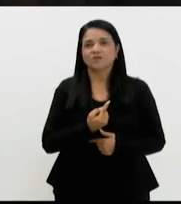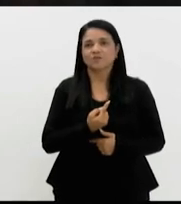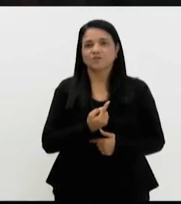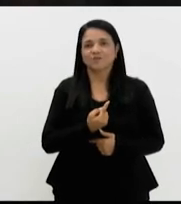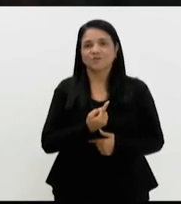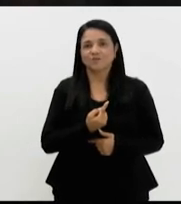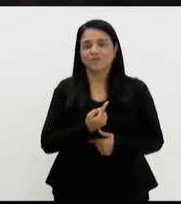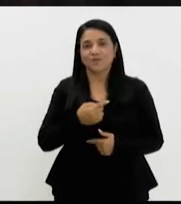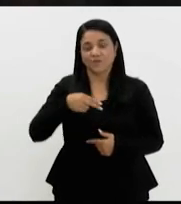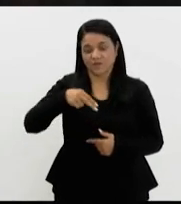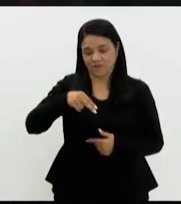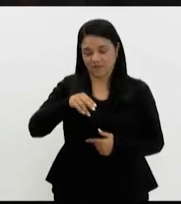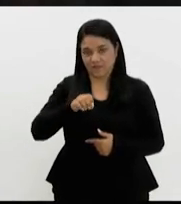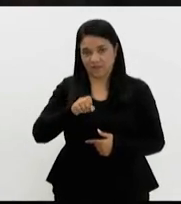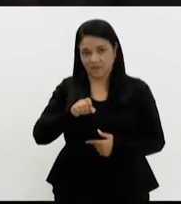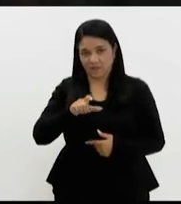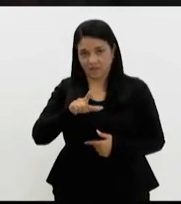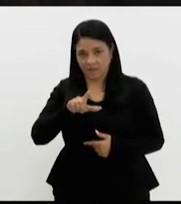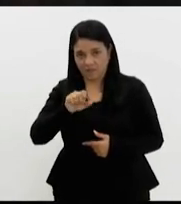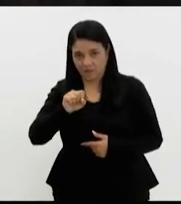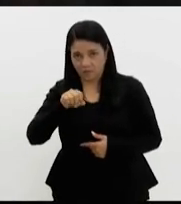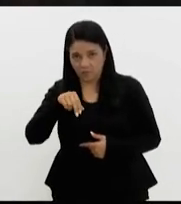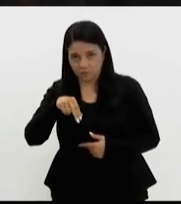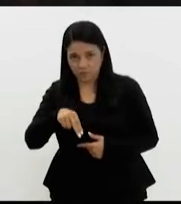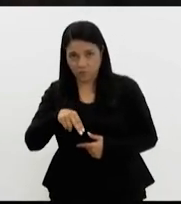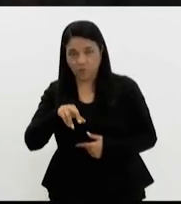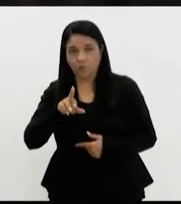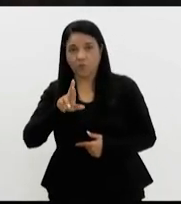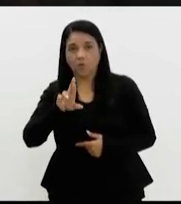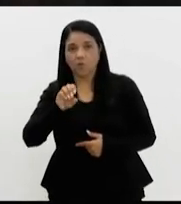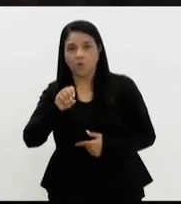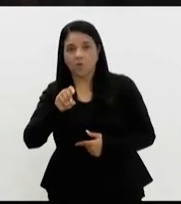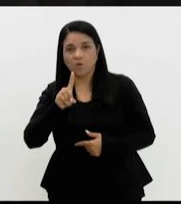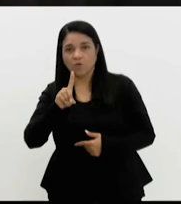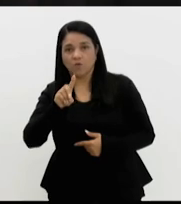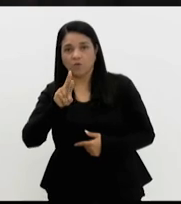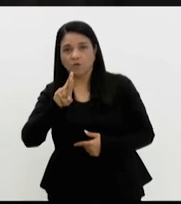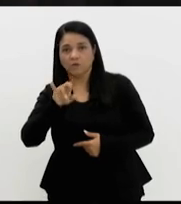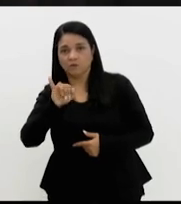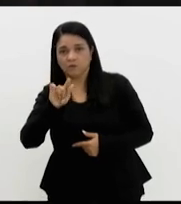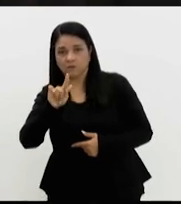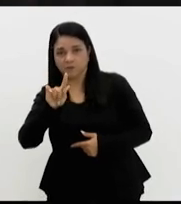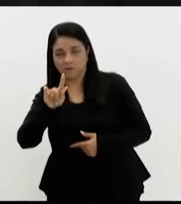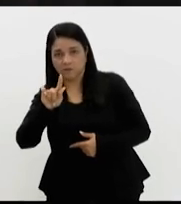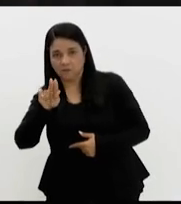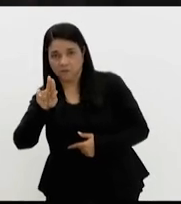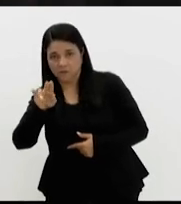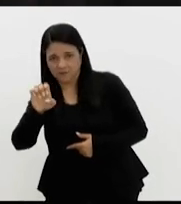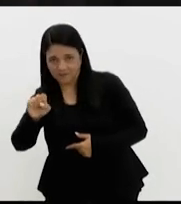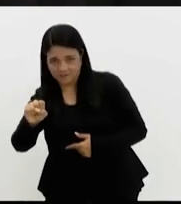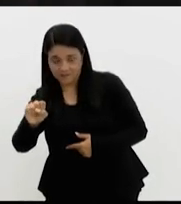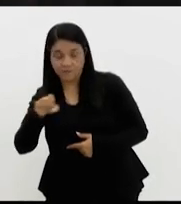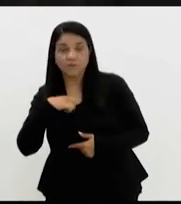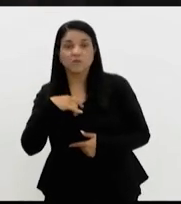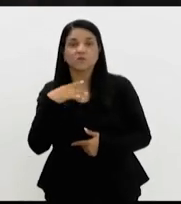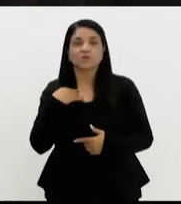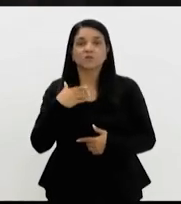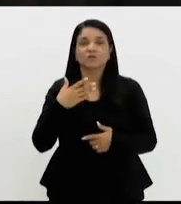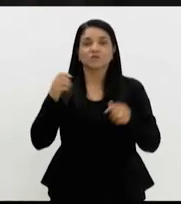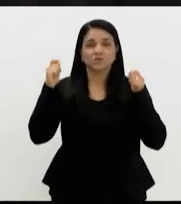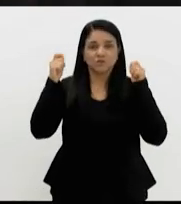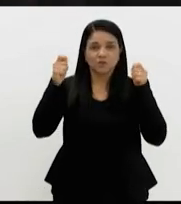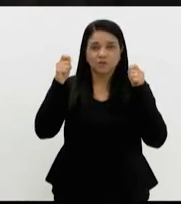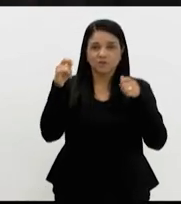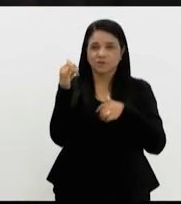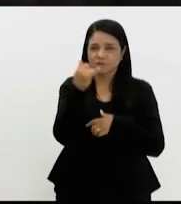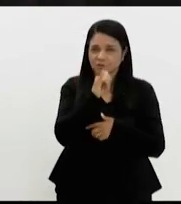inesquecível Nelson Rodrigues já nos ensinava, e os tricolores sabem disso, que a unanimidade